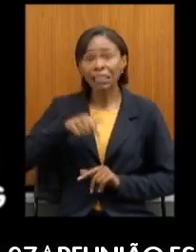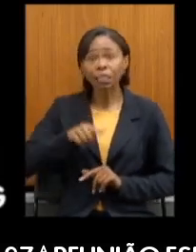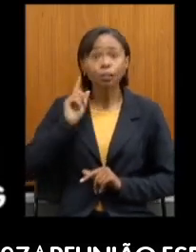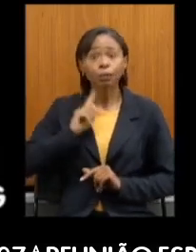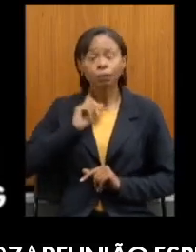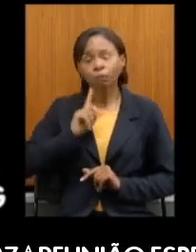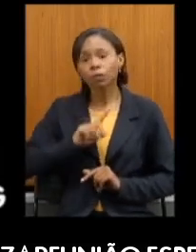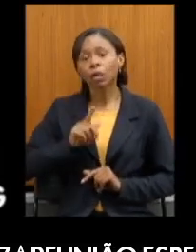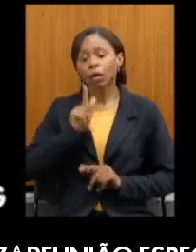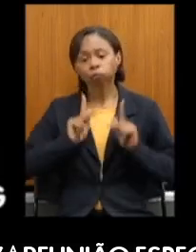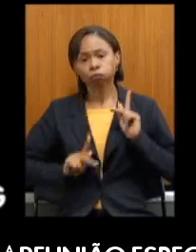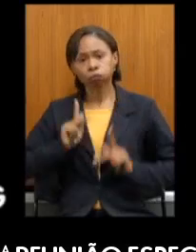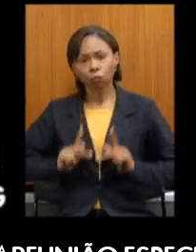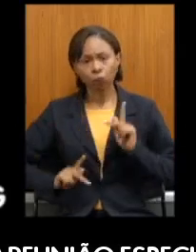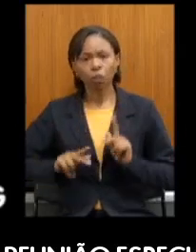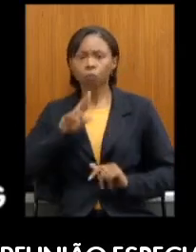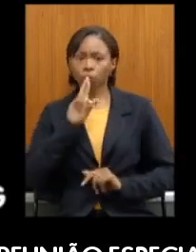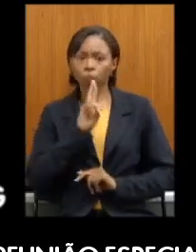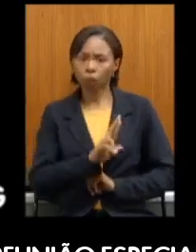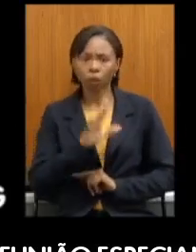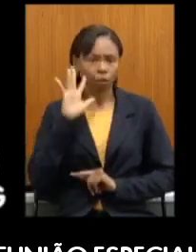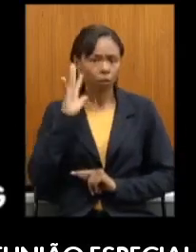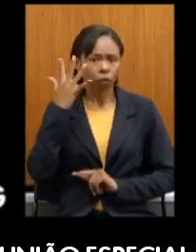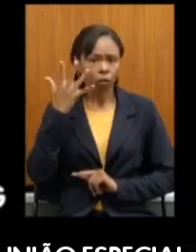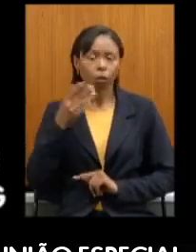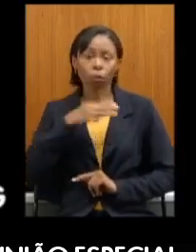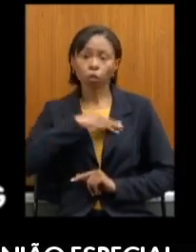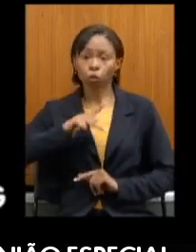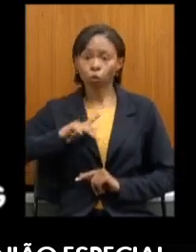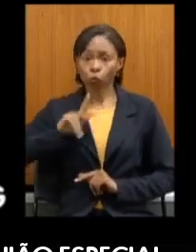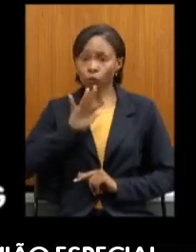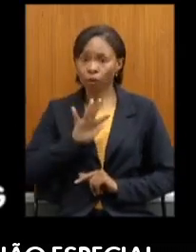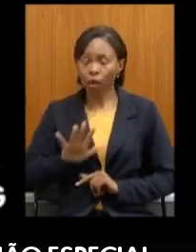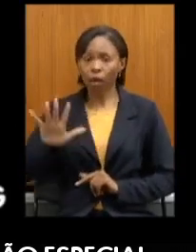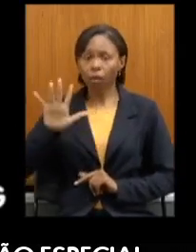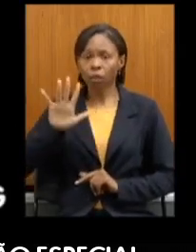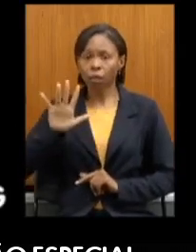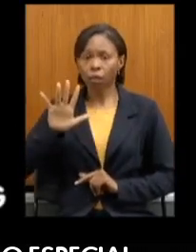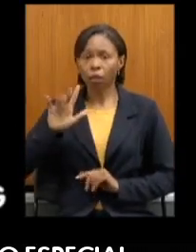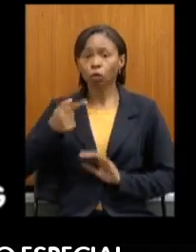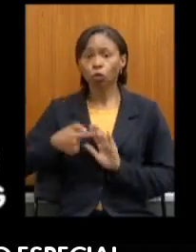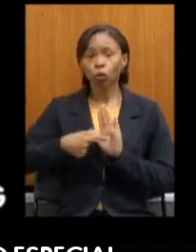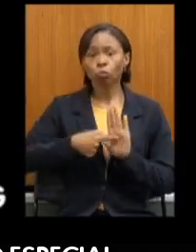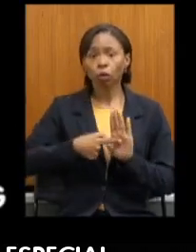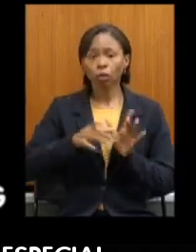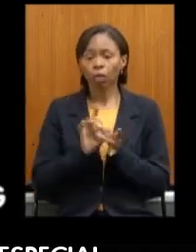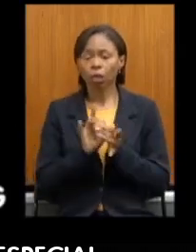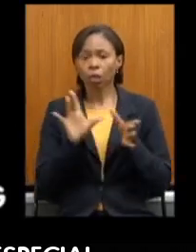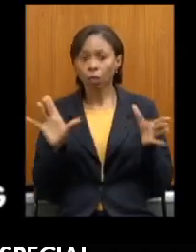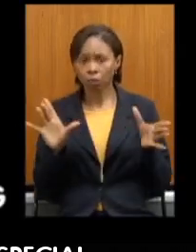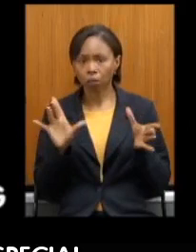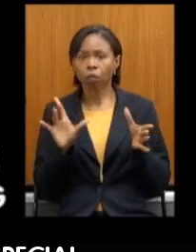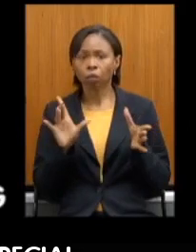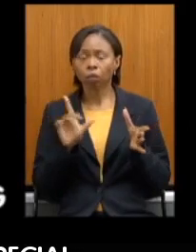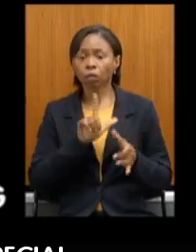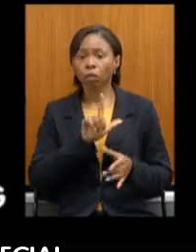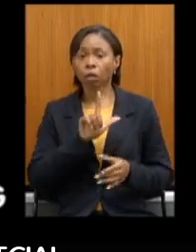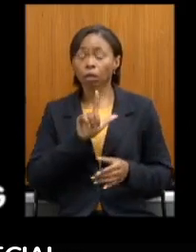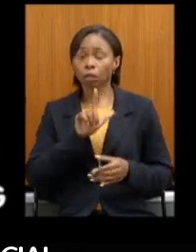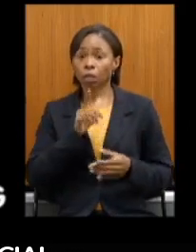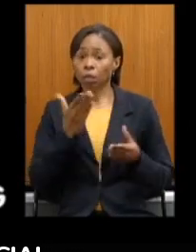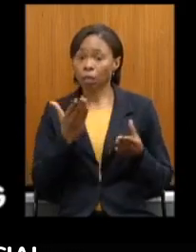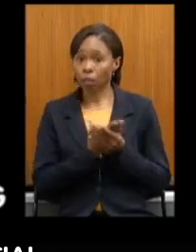ela se pronuncia. Nesse diapasão, o Ministério Público Federal manifesta-se pela concessão da liminar para determinar que